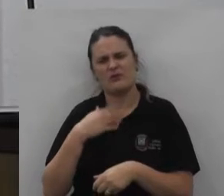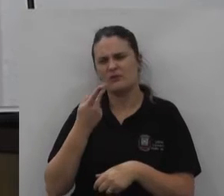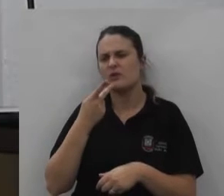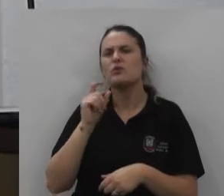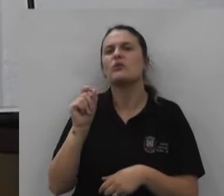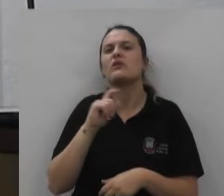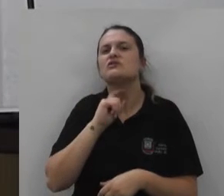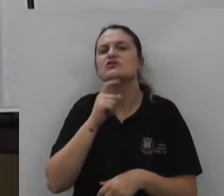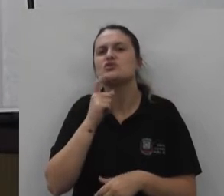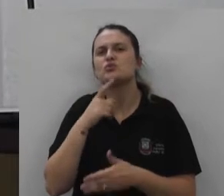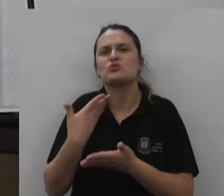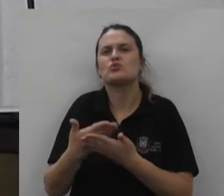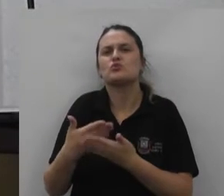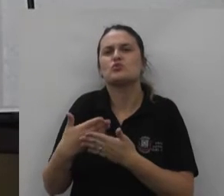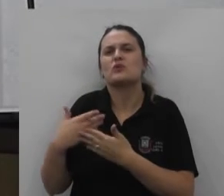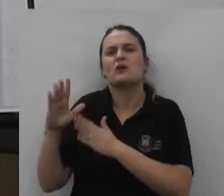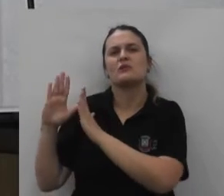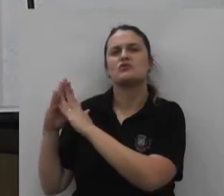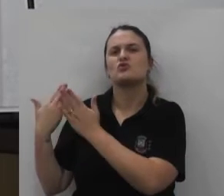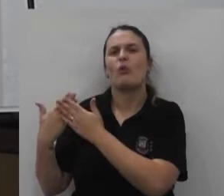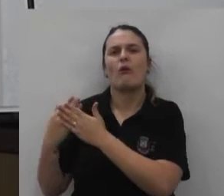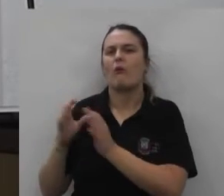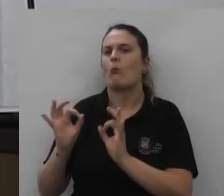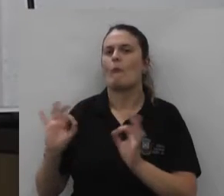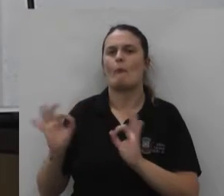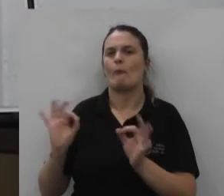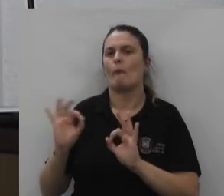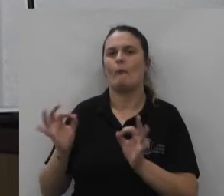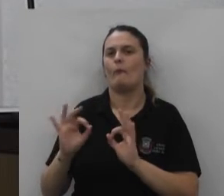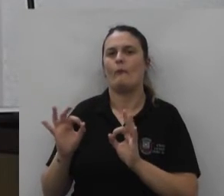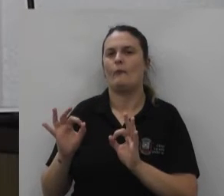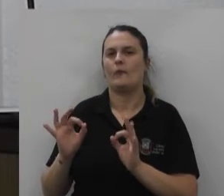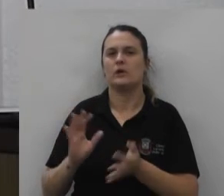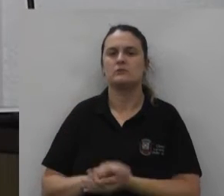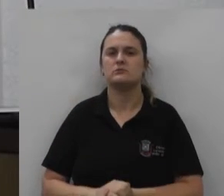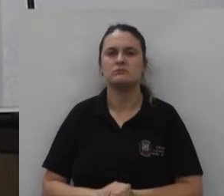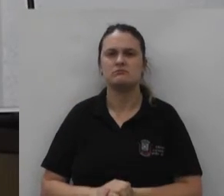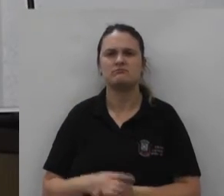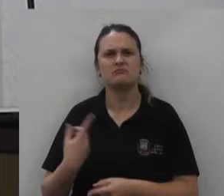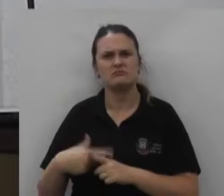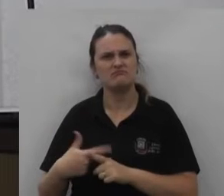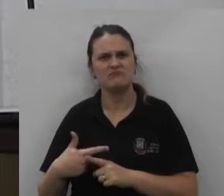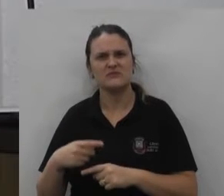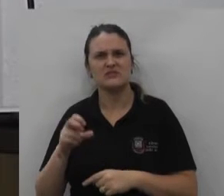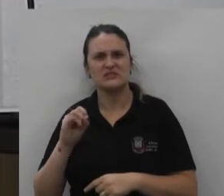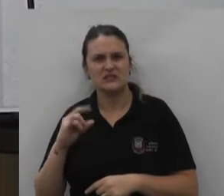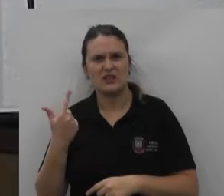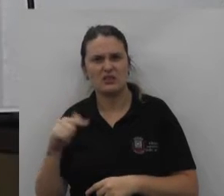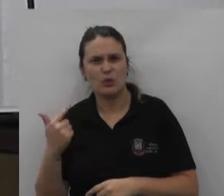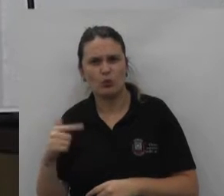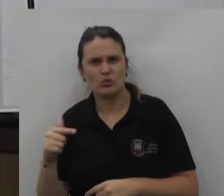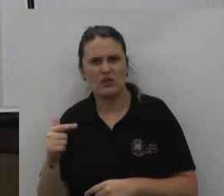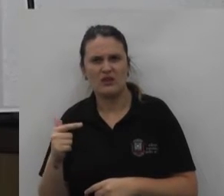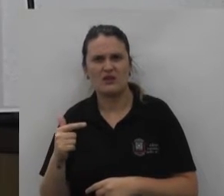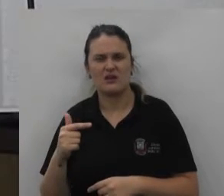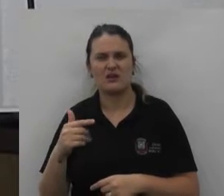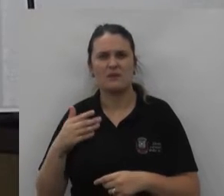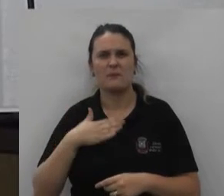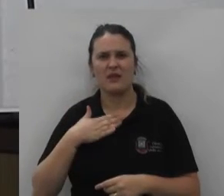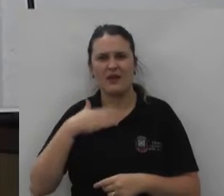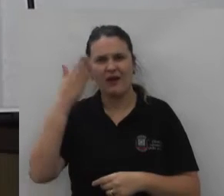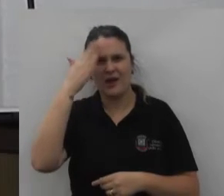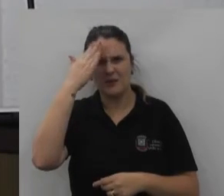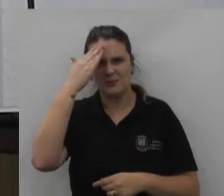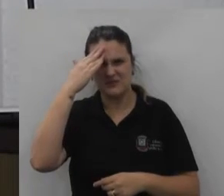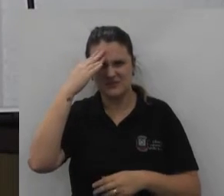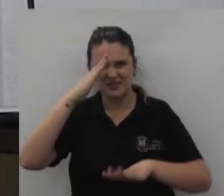o que adiantou estudar tudo aquilo na escola se nada valeu? Se eu não tiver imposto na minha